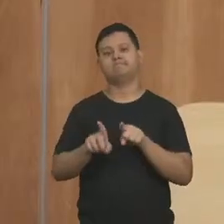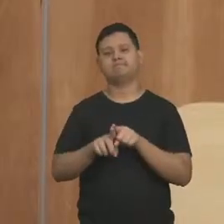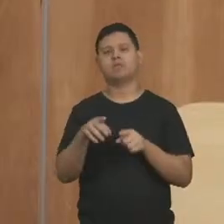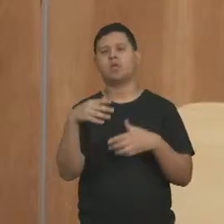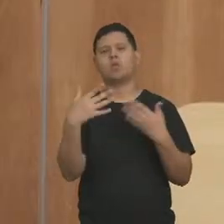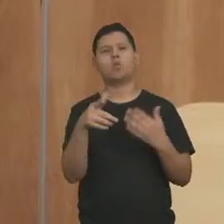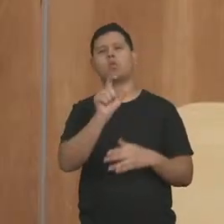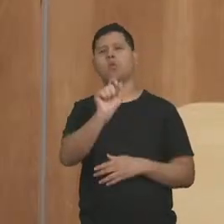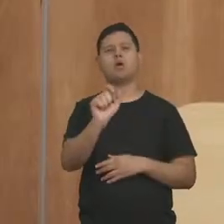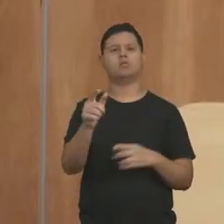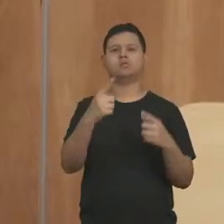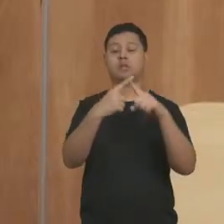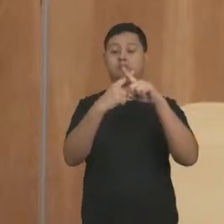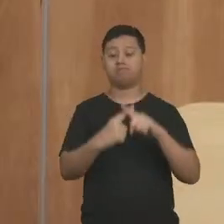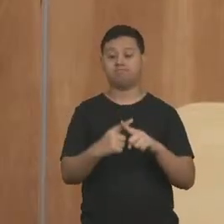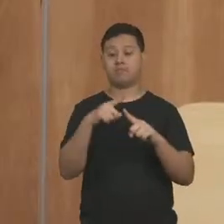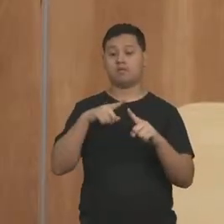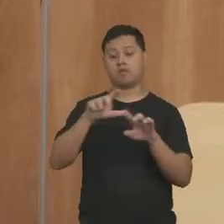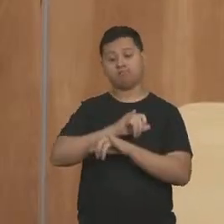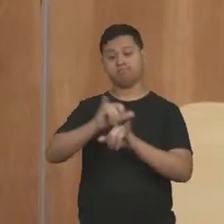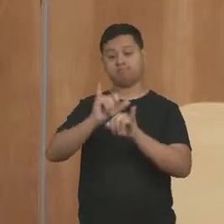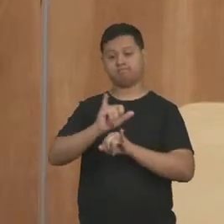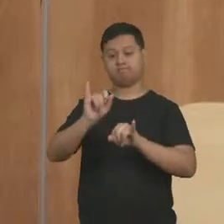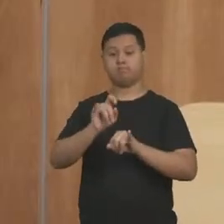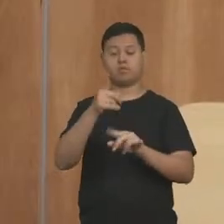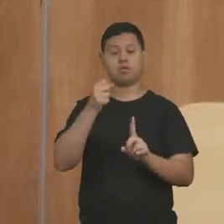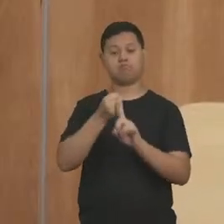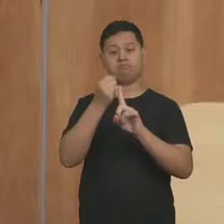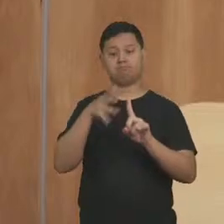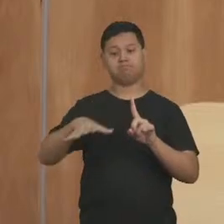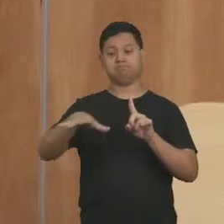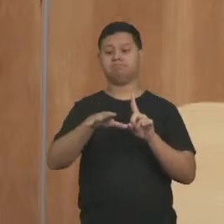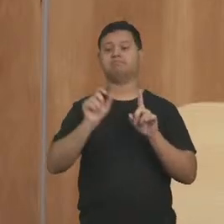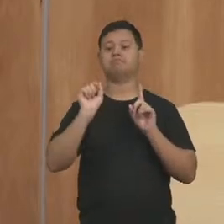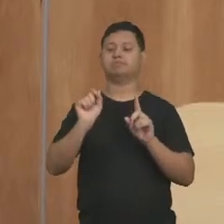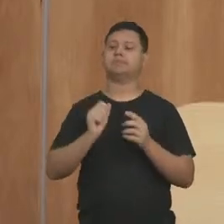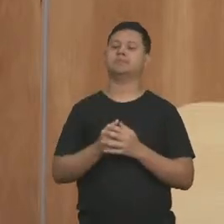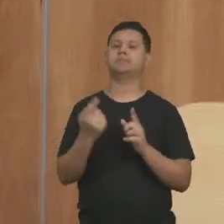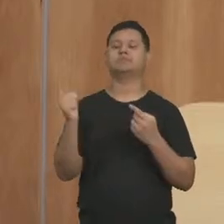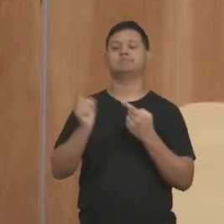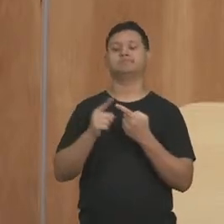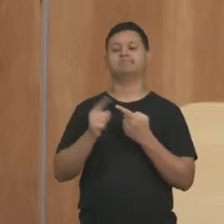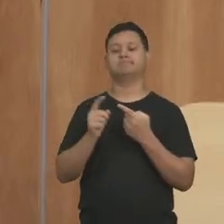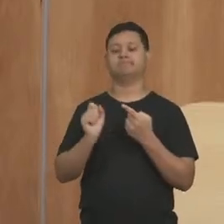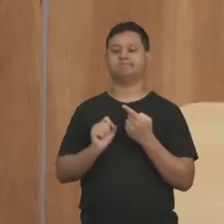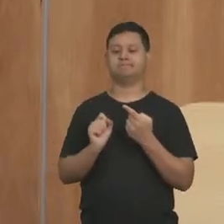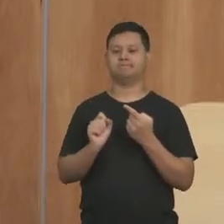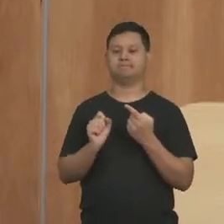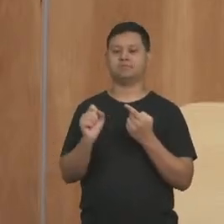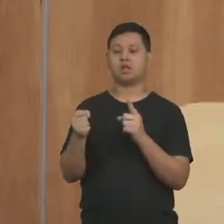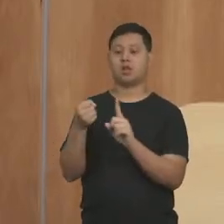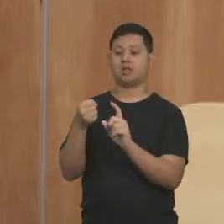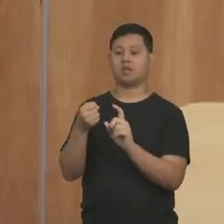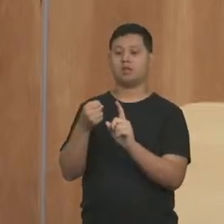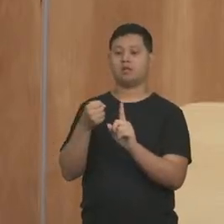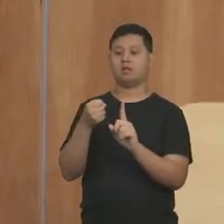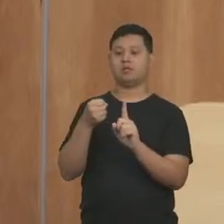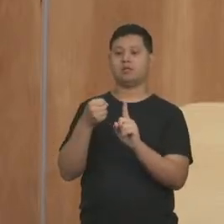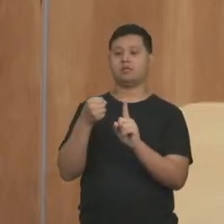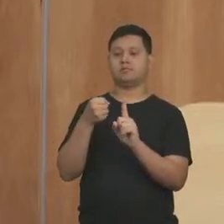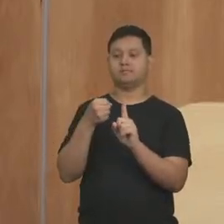Quais são os desafios que essa campanha quer para nós? Primeiro, combater o